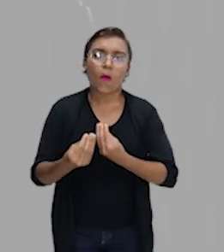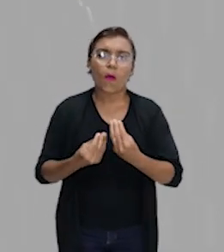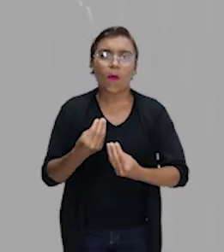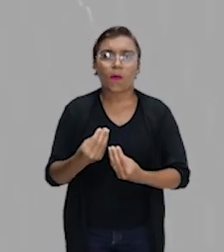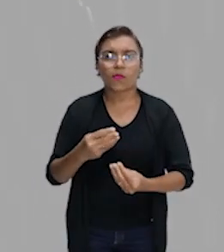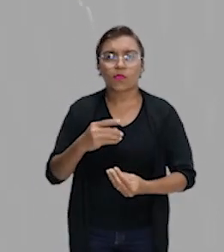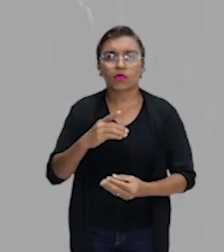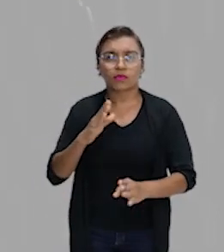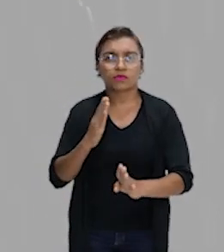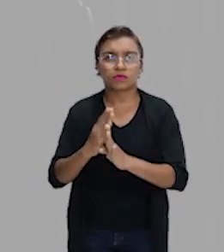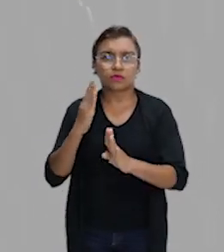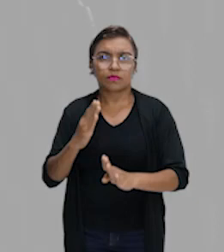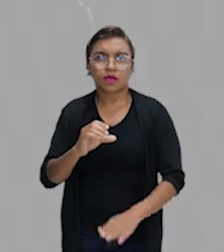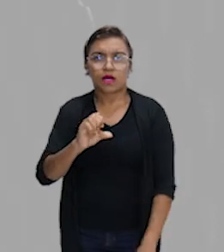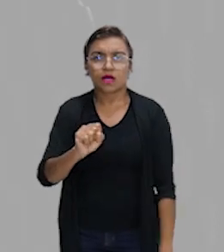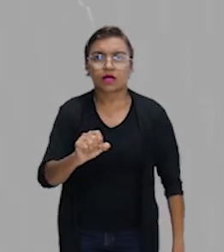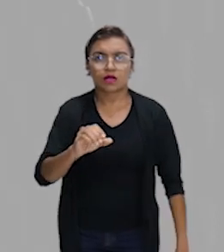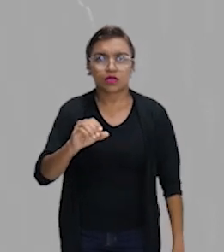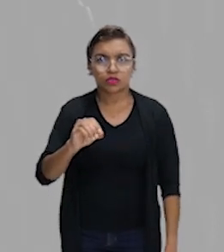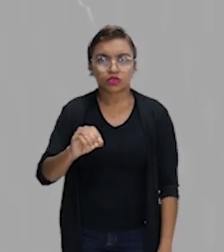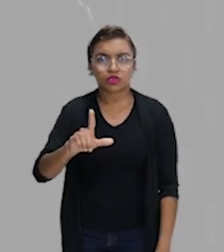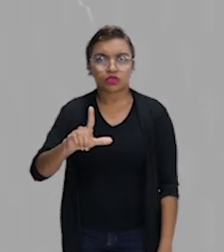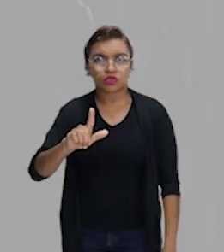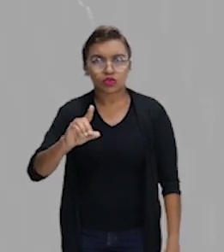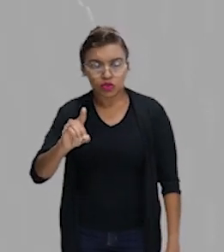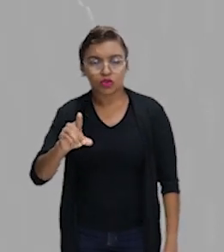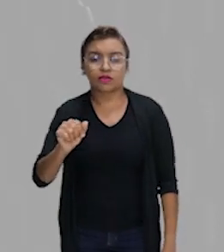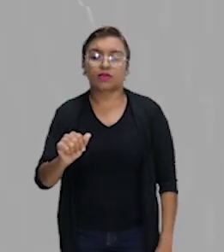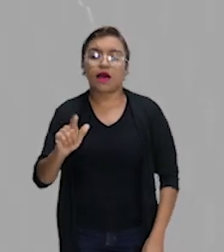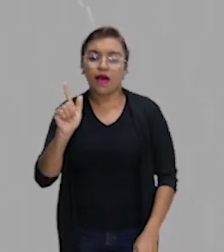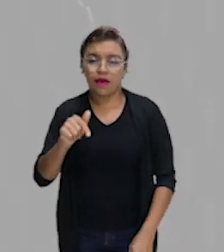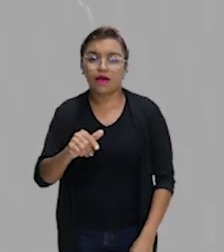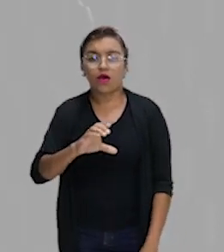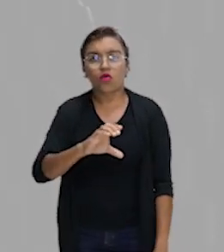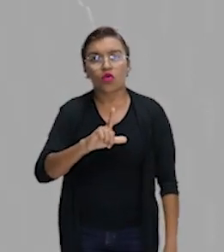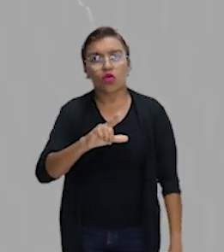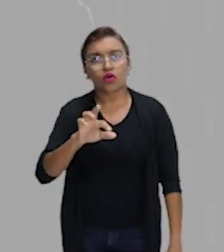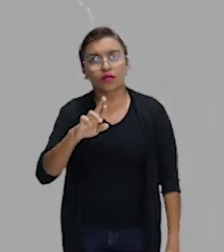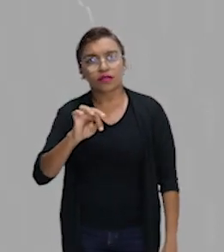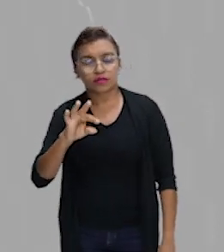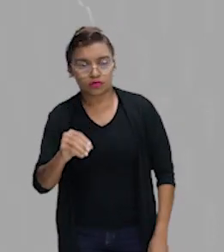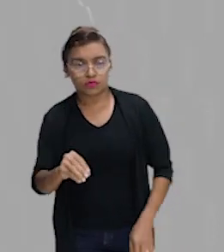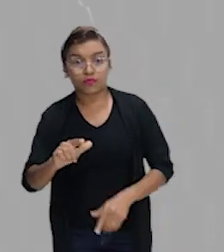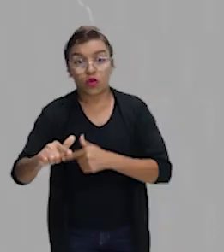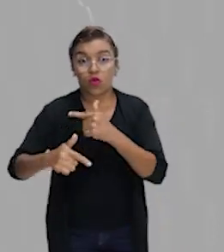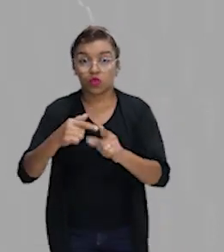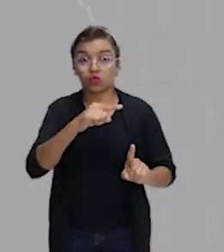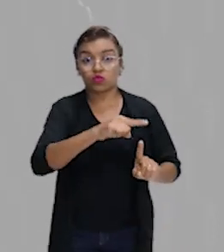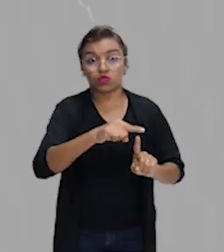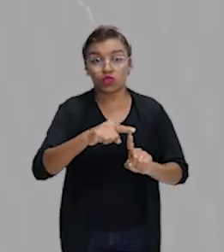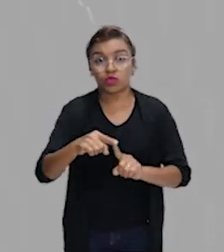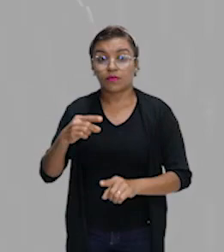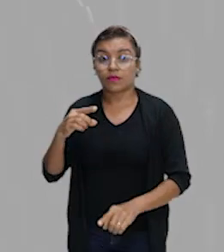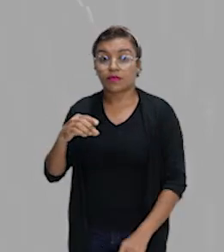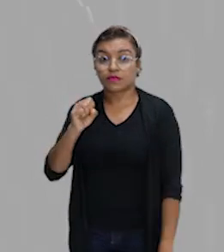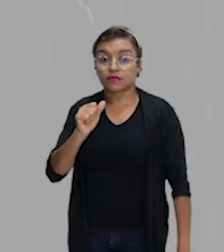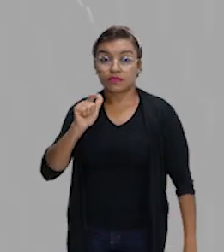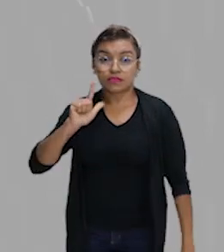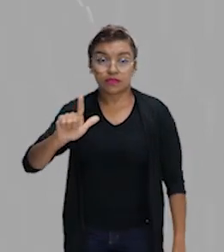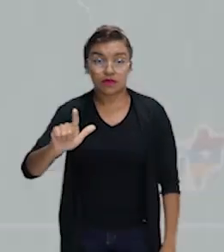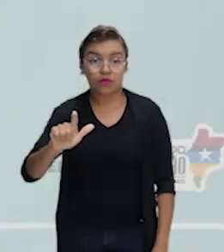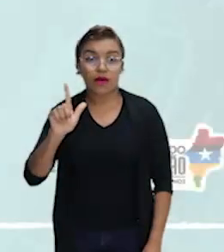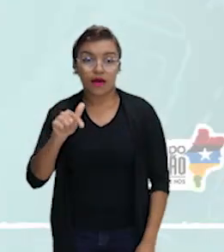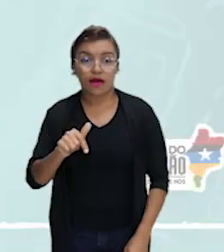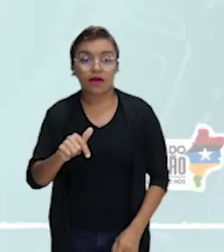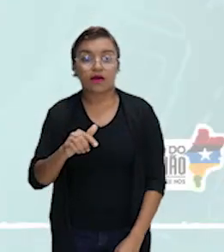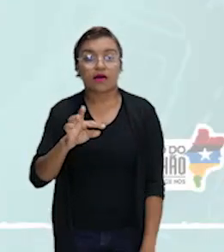das matérias-primas é o cloreto de sódio. Tudo bem? Vamos para um outro tipo de sal, o